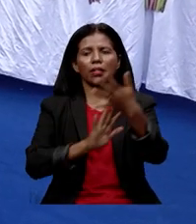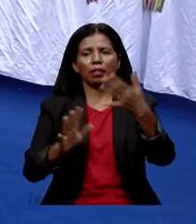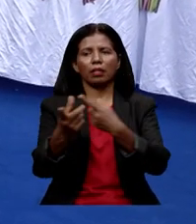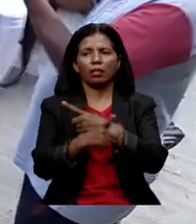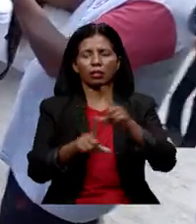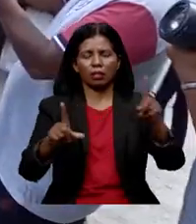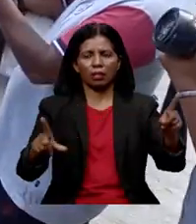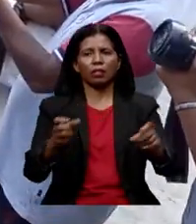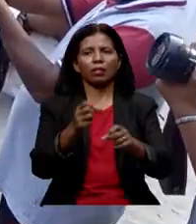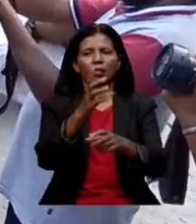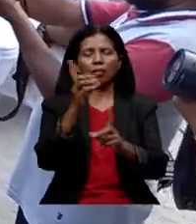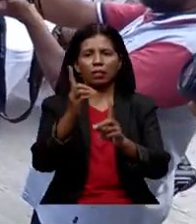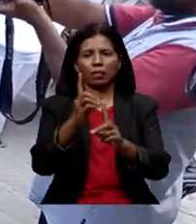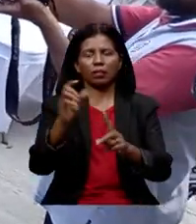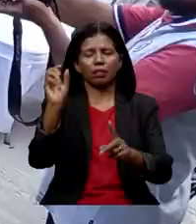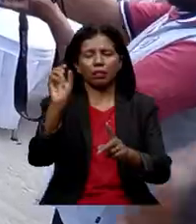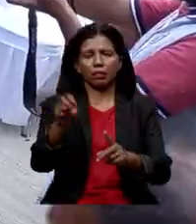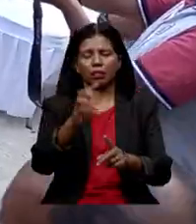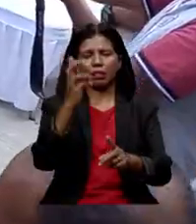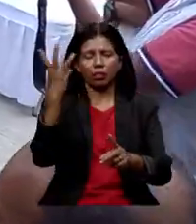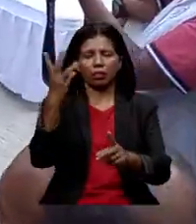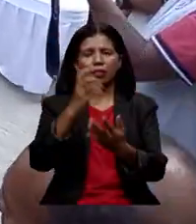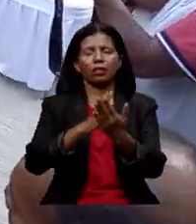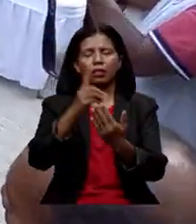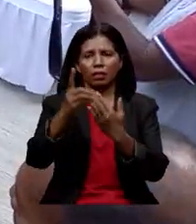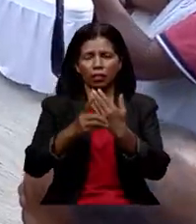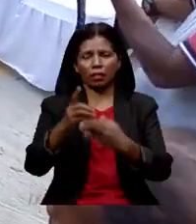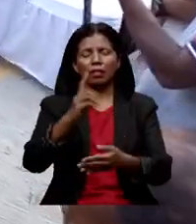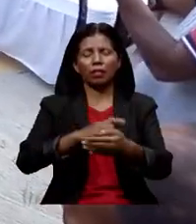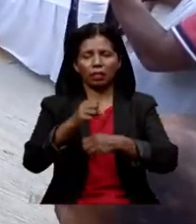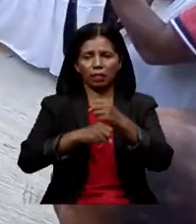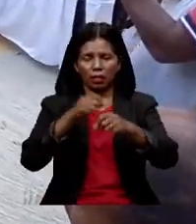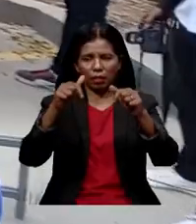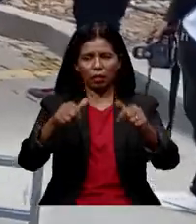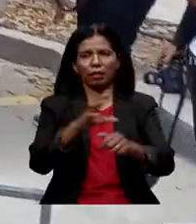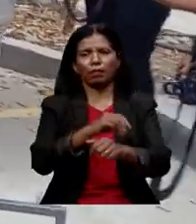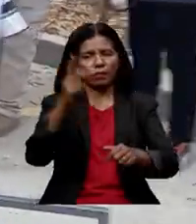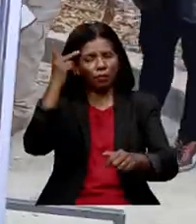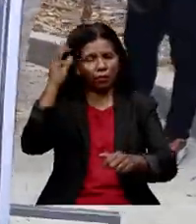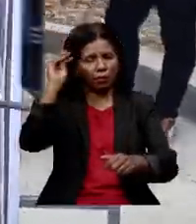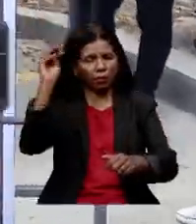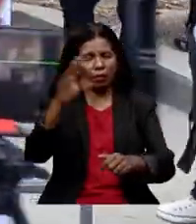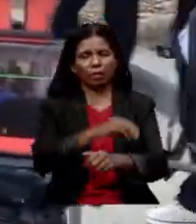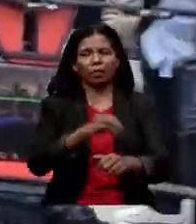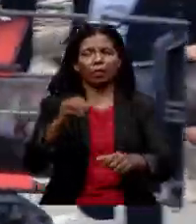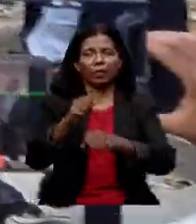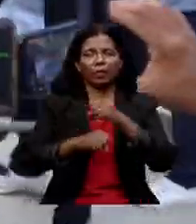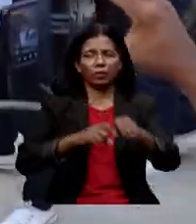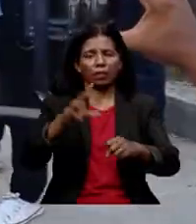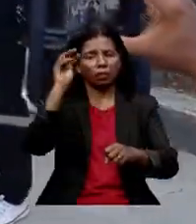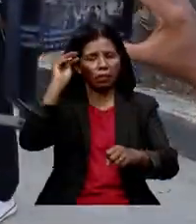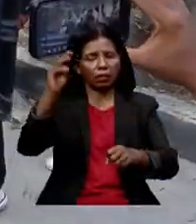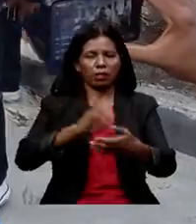de imprensa, nebe Seimono e a lorong Sanulu Resinen Tinangne. Afim halo abertura, vice-primeiro-ministro, ministro coordenador assuntos sociais, no